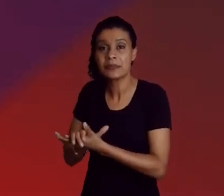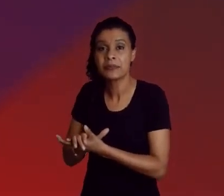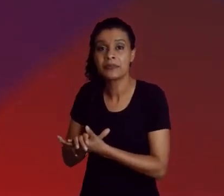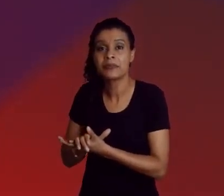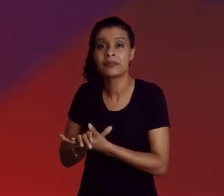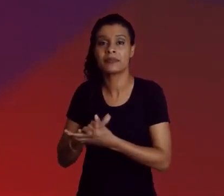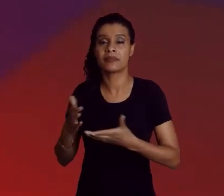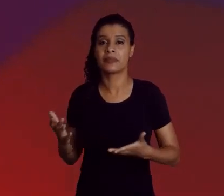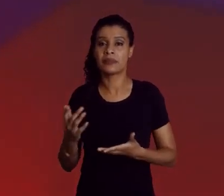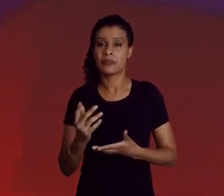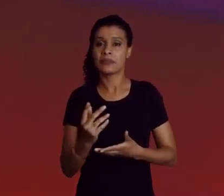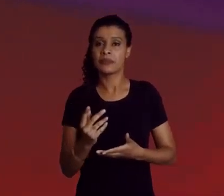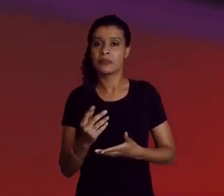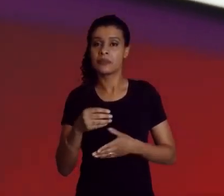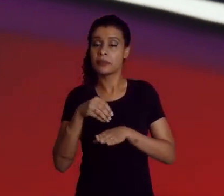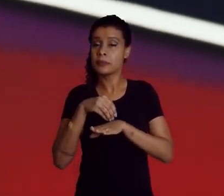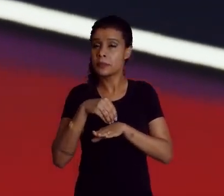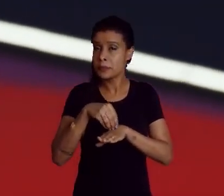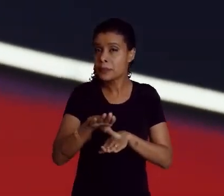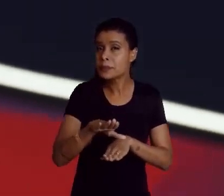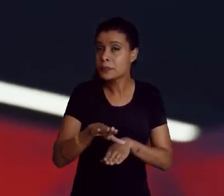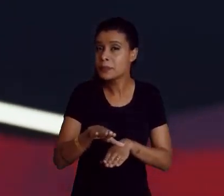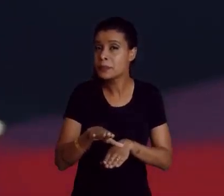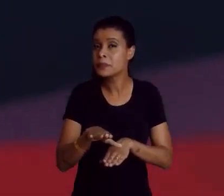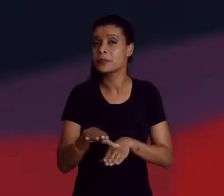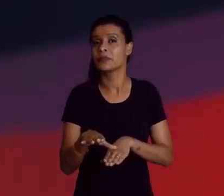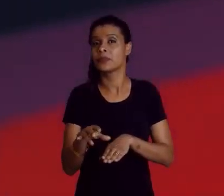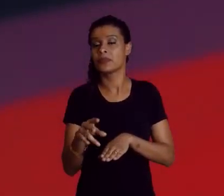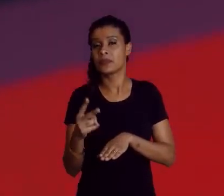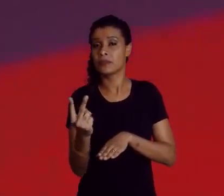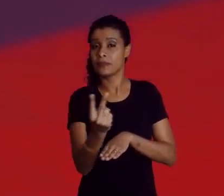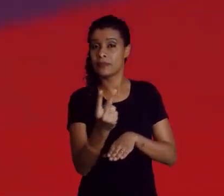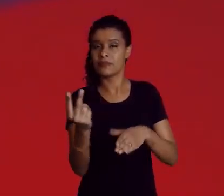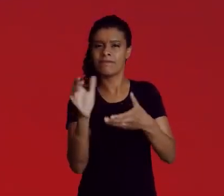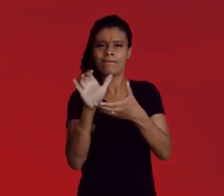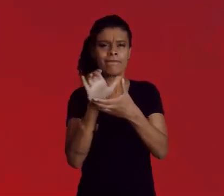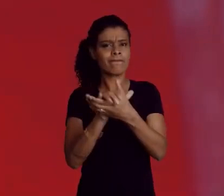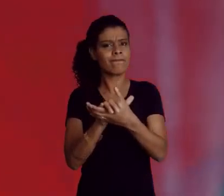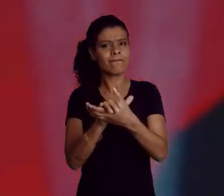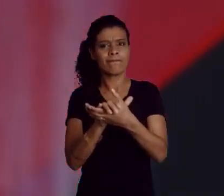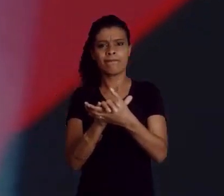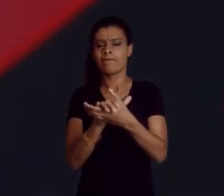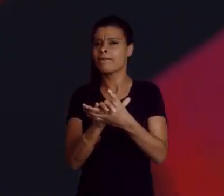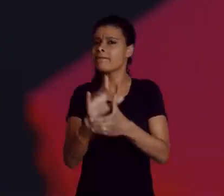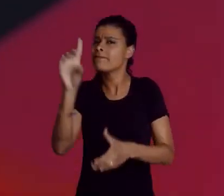com a mulher que você ama. Uma sugestão, né? Todos os dias da sua vida